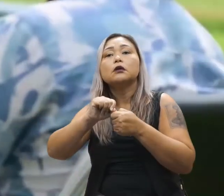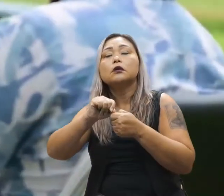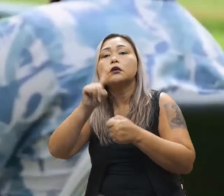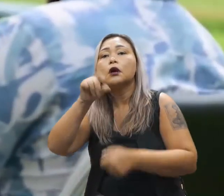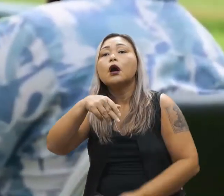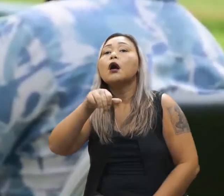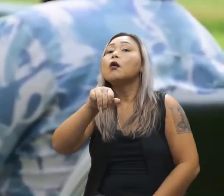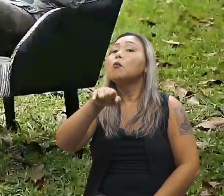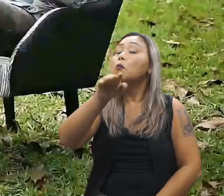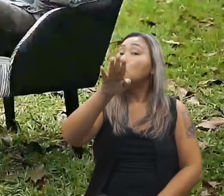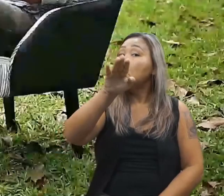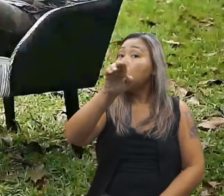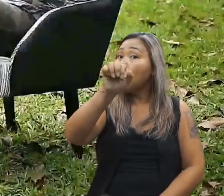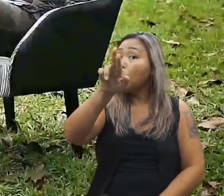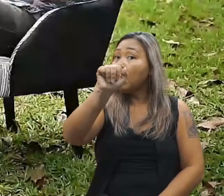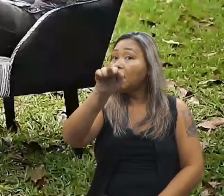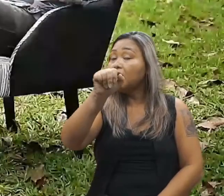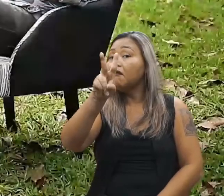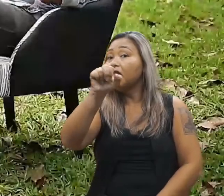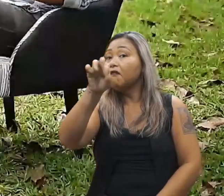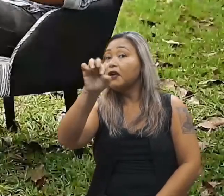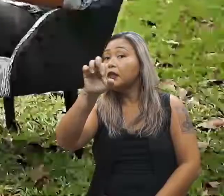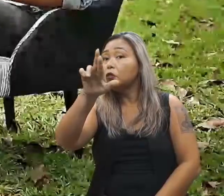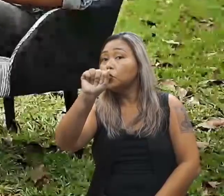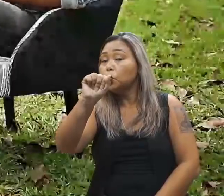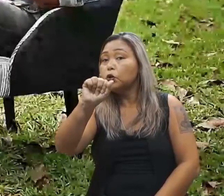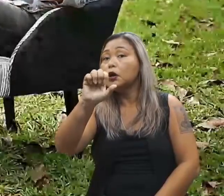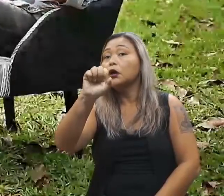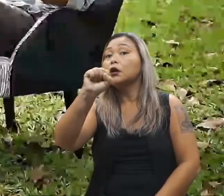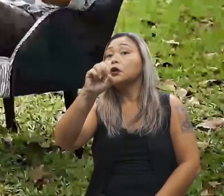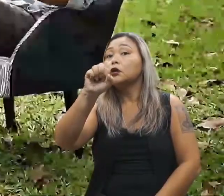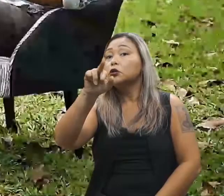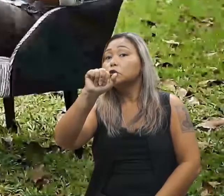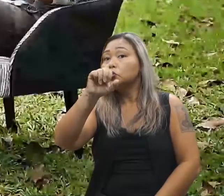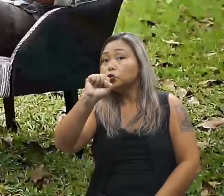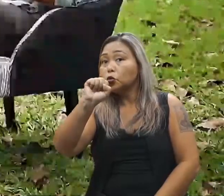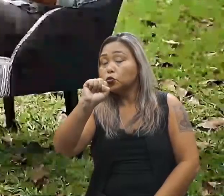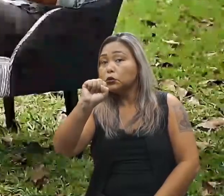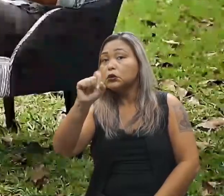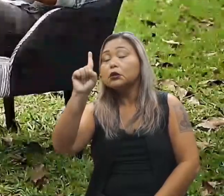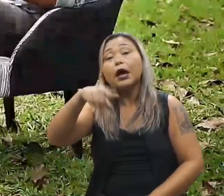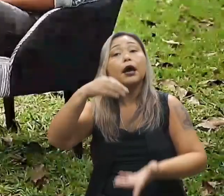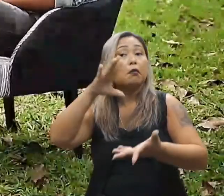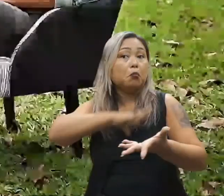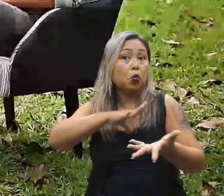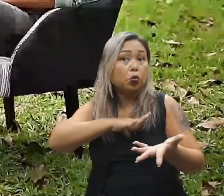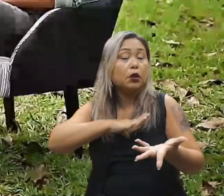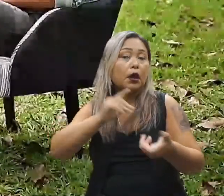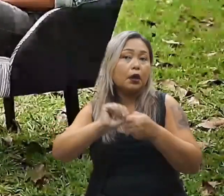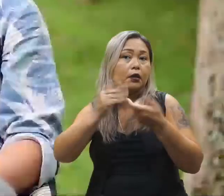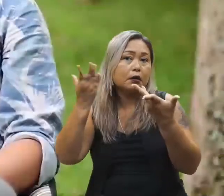Souza Santos. É muito legal porque todo o material que acha dele está em português, porque ele é português.